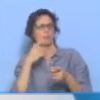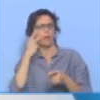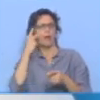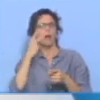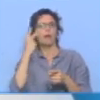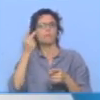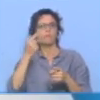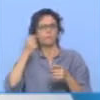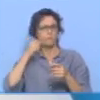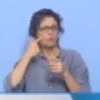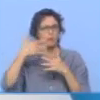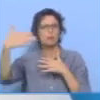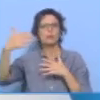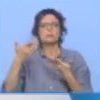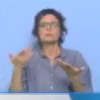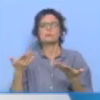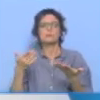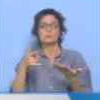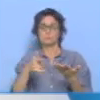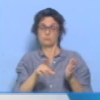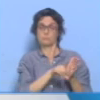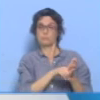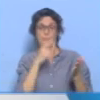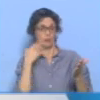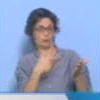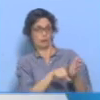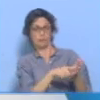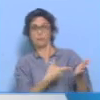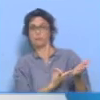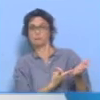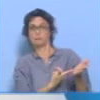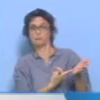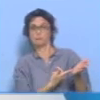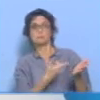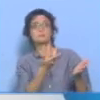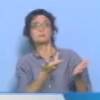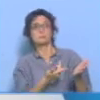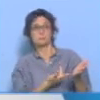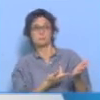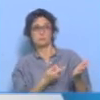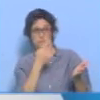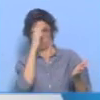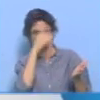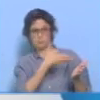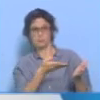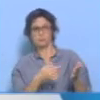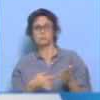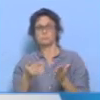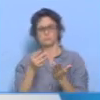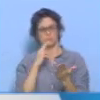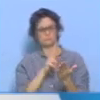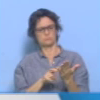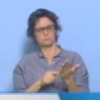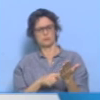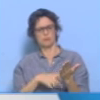Jesus disse-lhe: Que está escrito na lei? Como lês tu? Ele respondeu: Amarás o Senhor teu Deus com